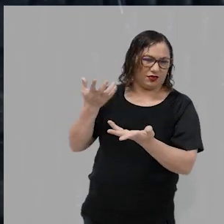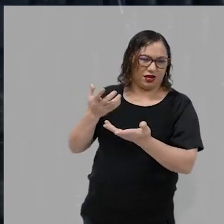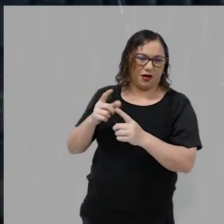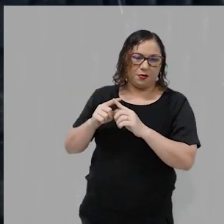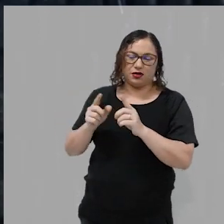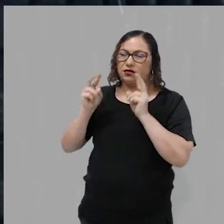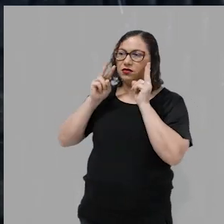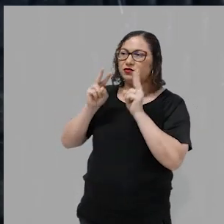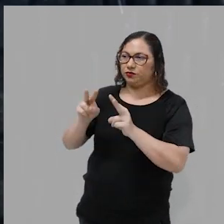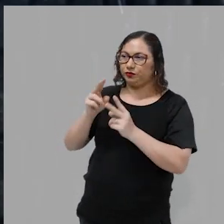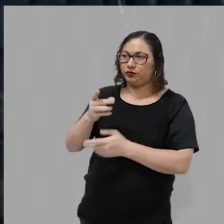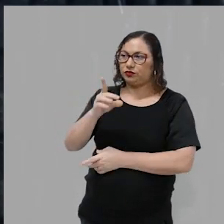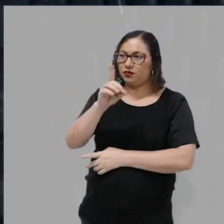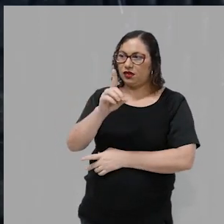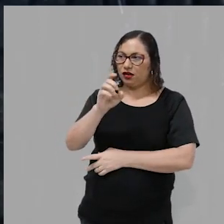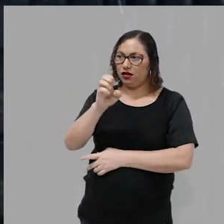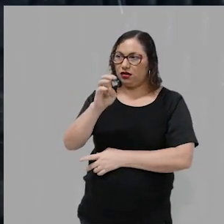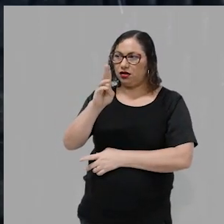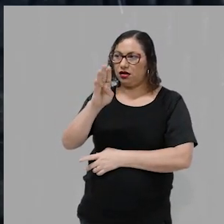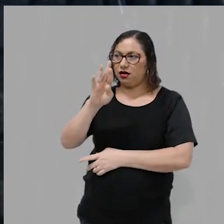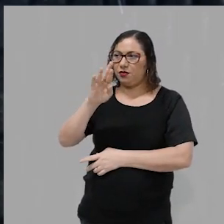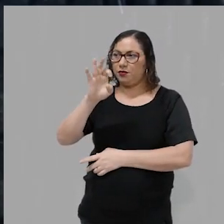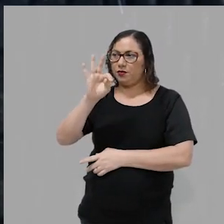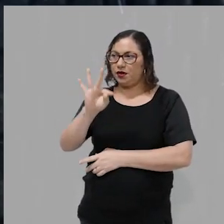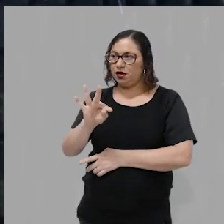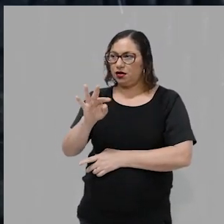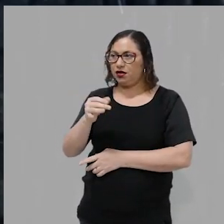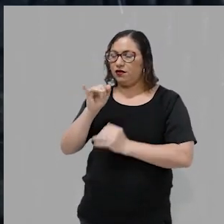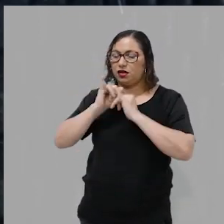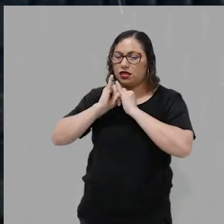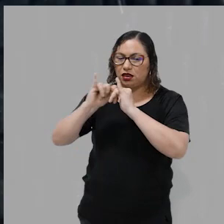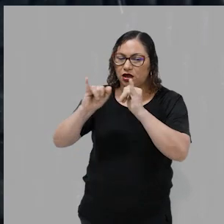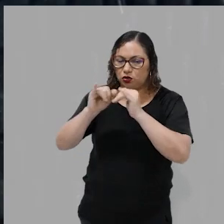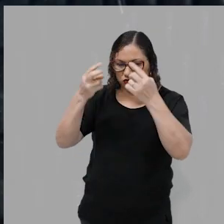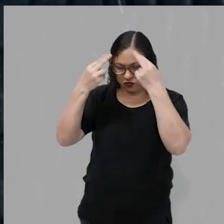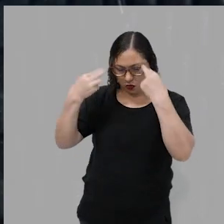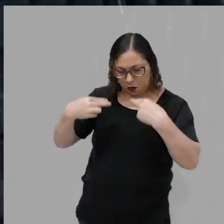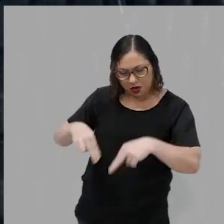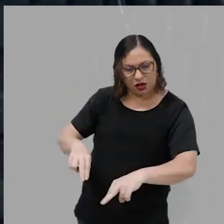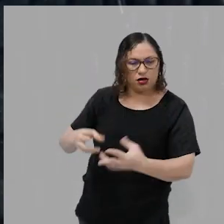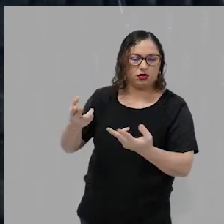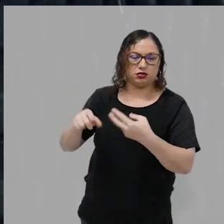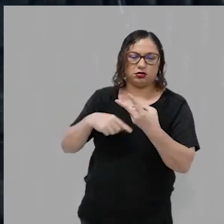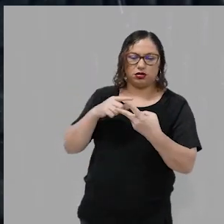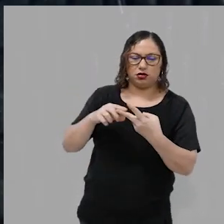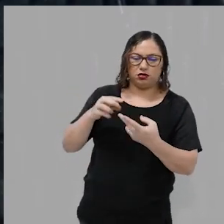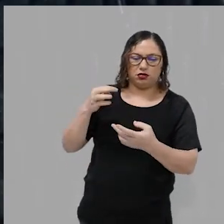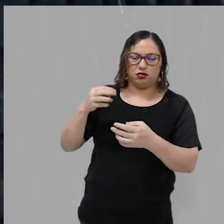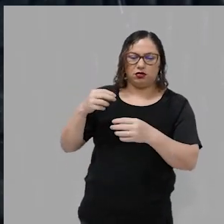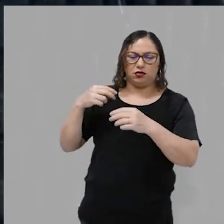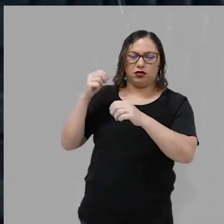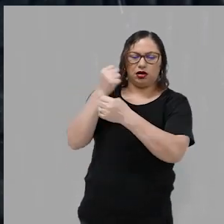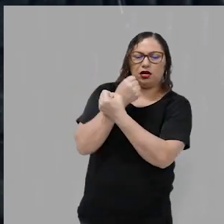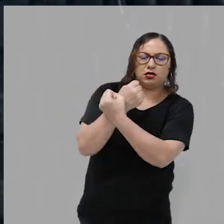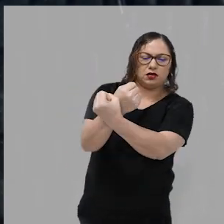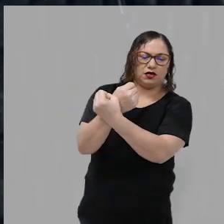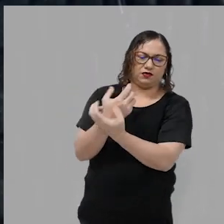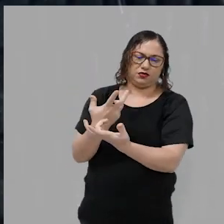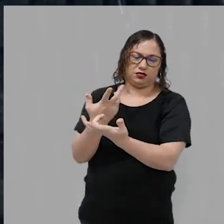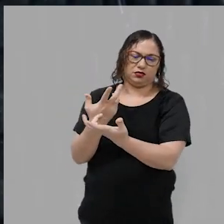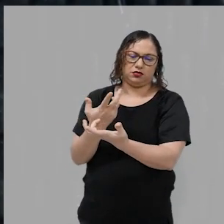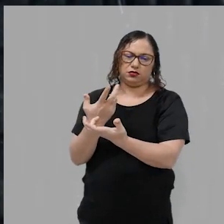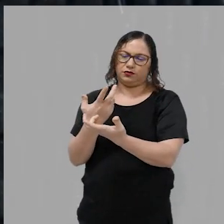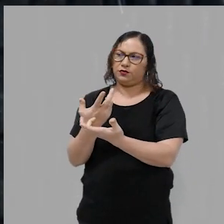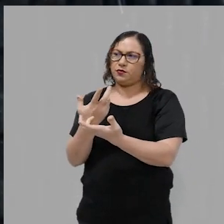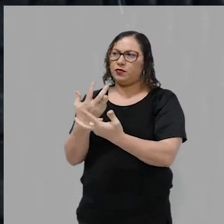tem uma série de situações como denúncia de humilhação, penúria e agressão, escravização, cenas do